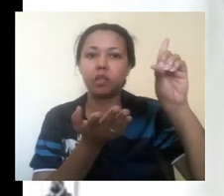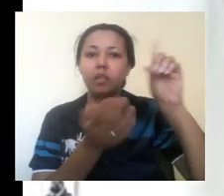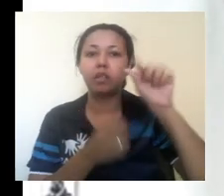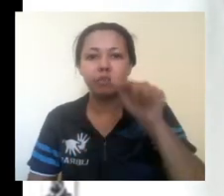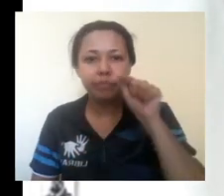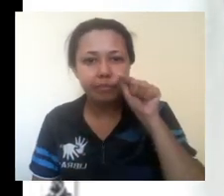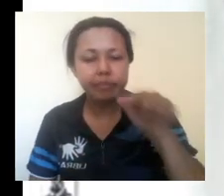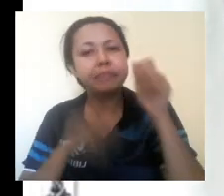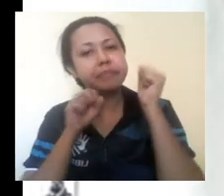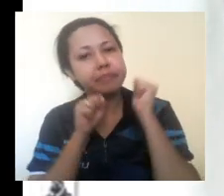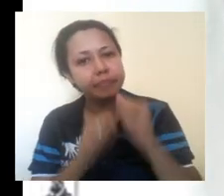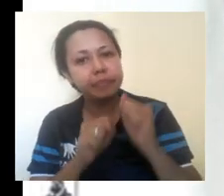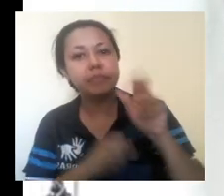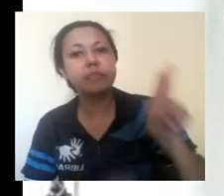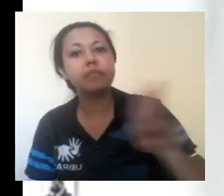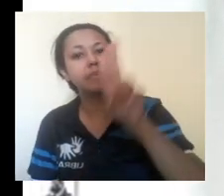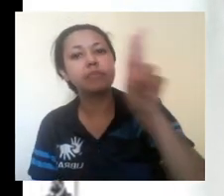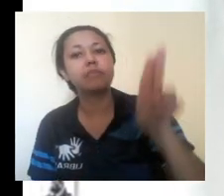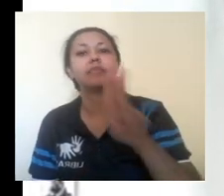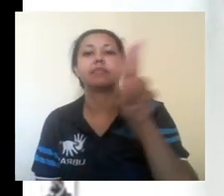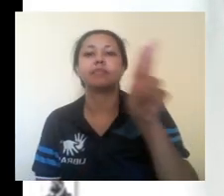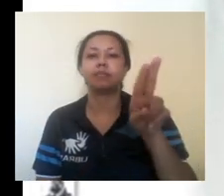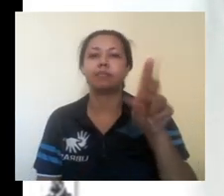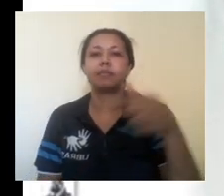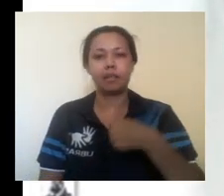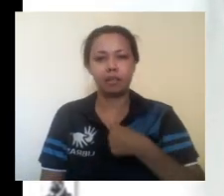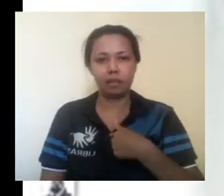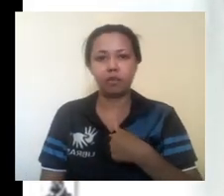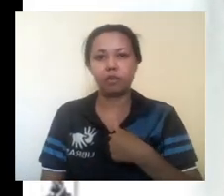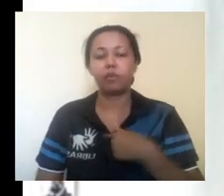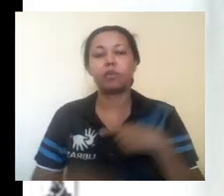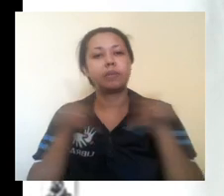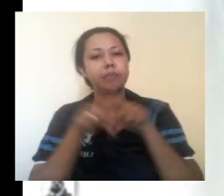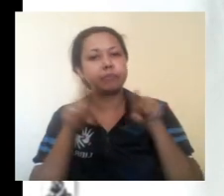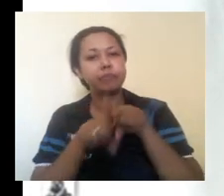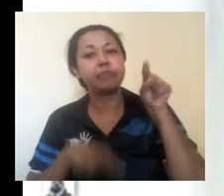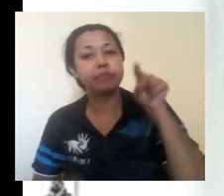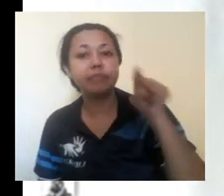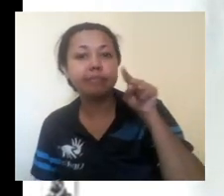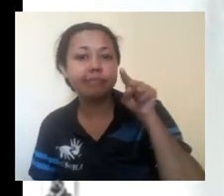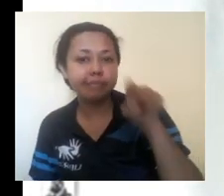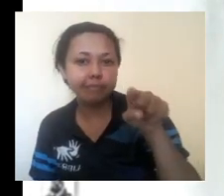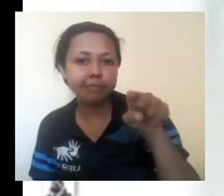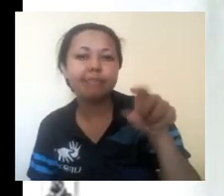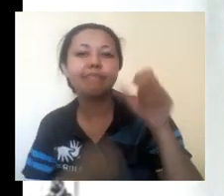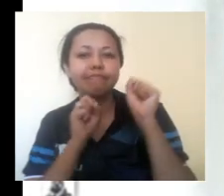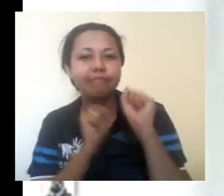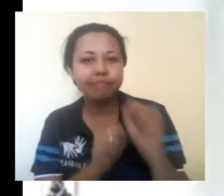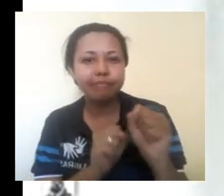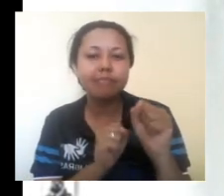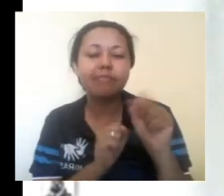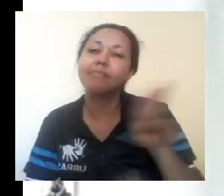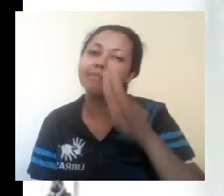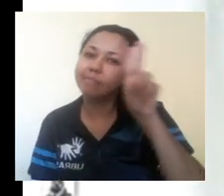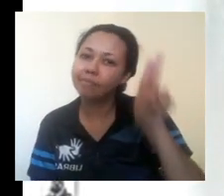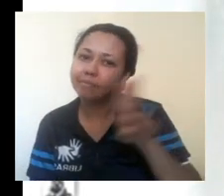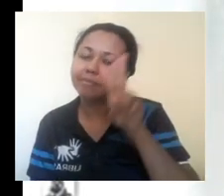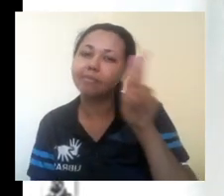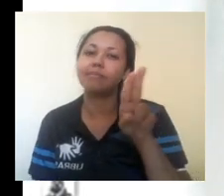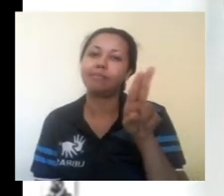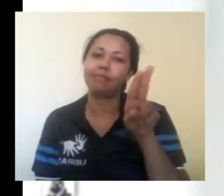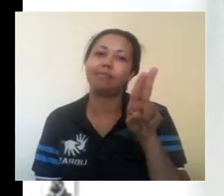mulheres de Deus que estamos mastigando e devorando a palavra, nós iremos nos alegrar, porque vamos dizer